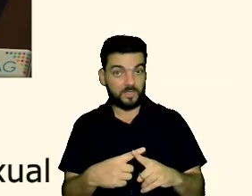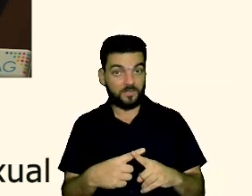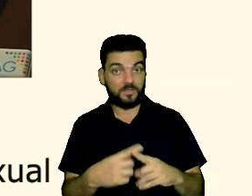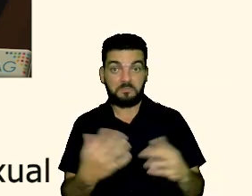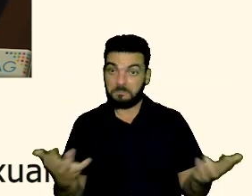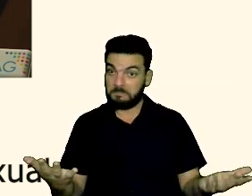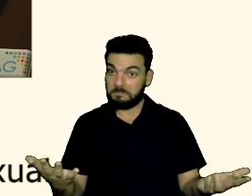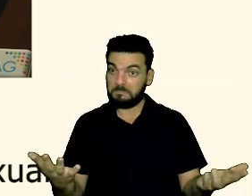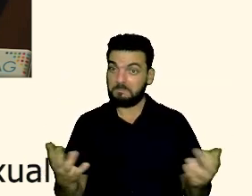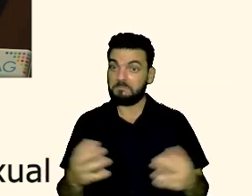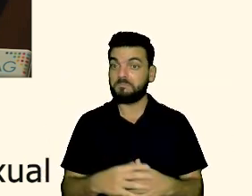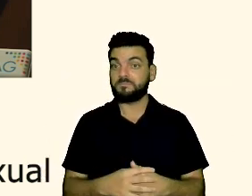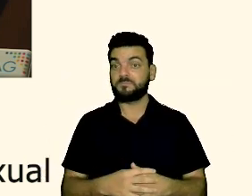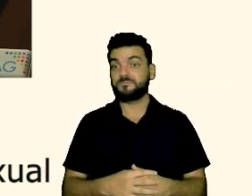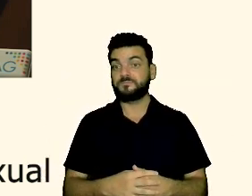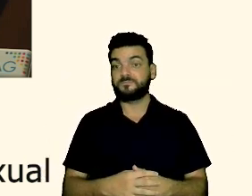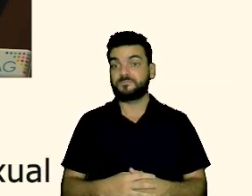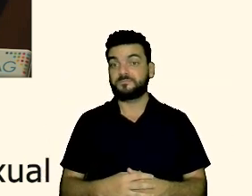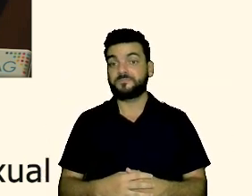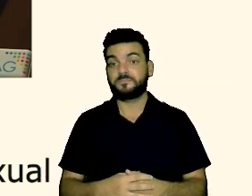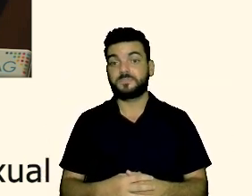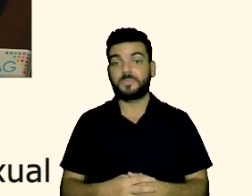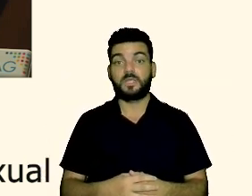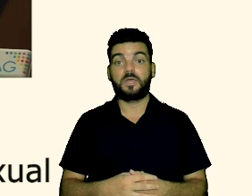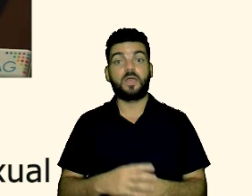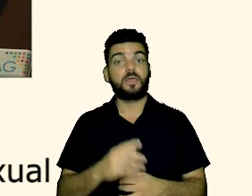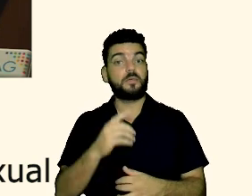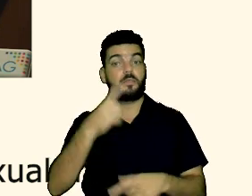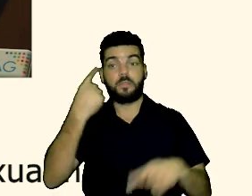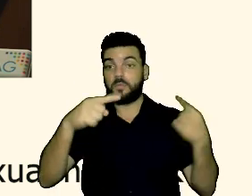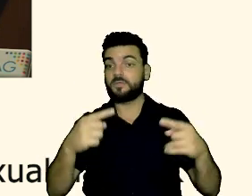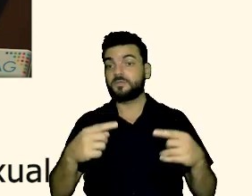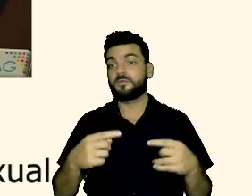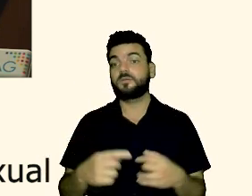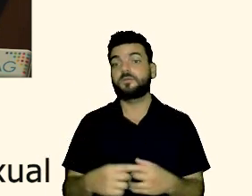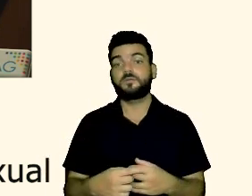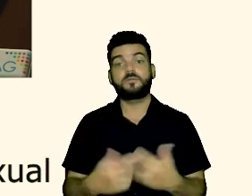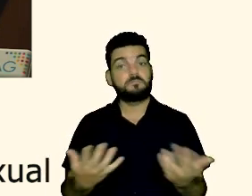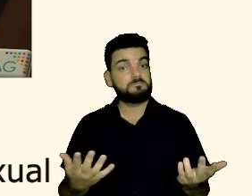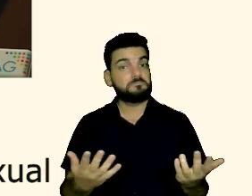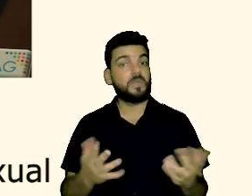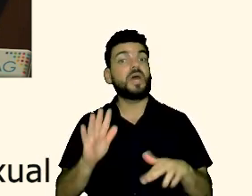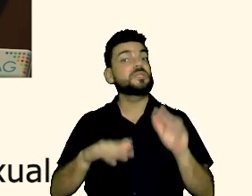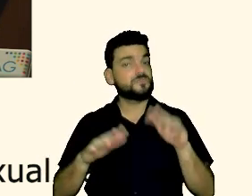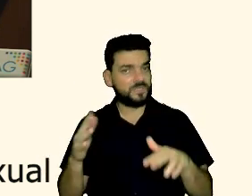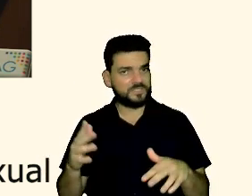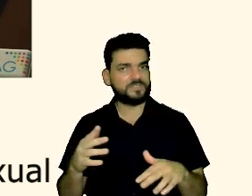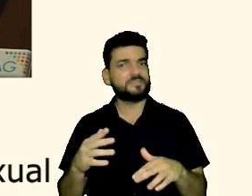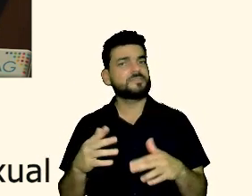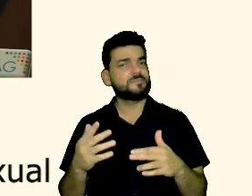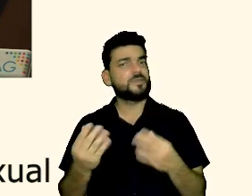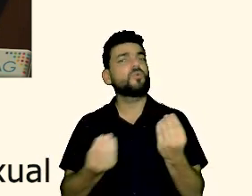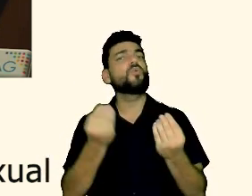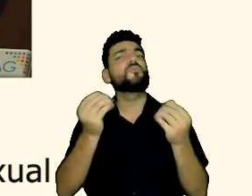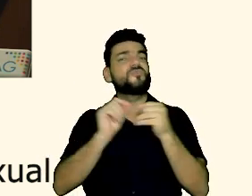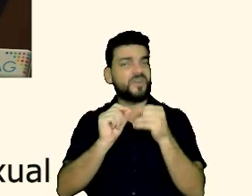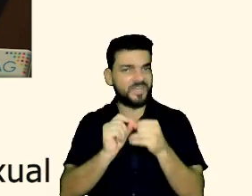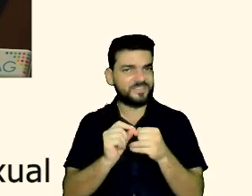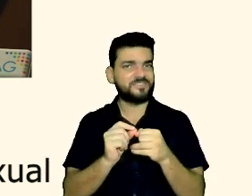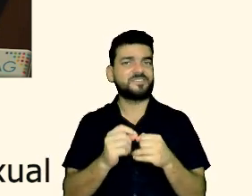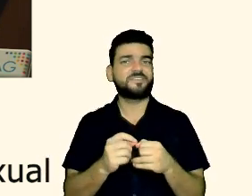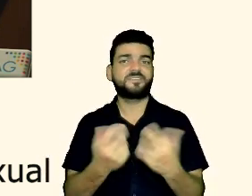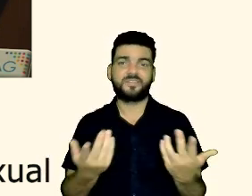gente debate onde tem espaço. Então, são pequenos gestos acompanhados de expressões que fazem com que a pessoa não se